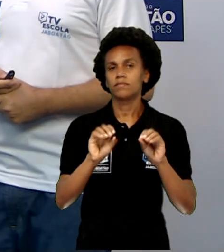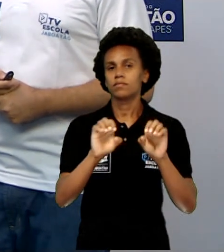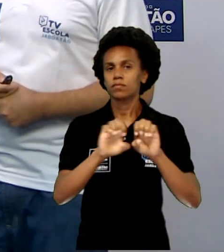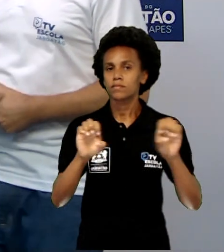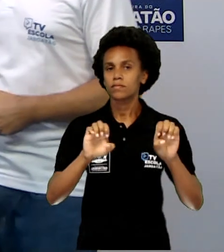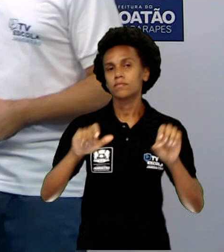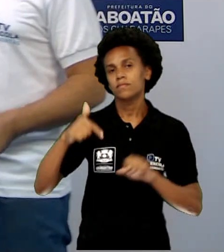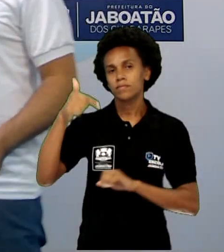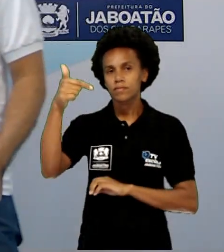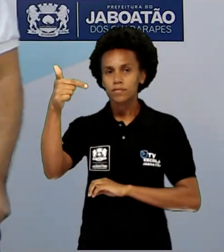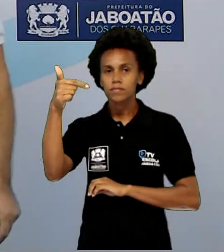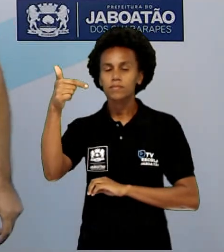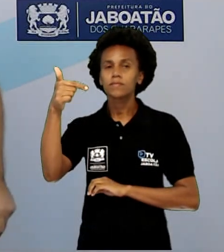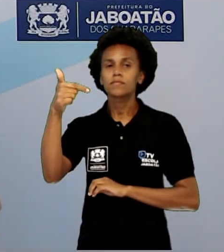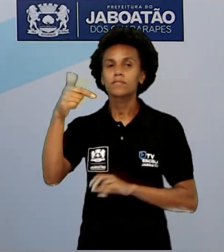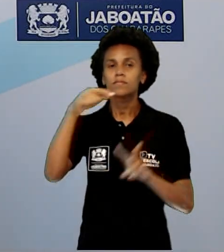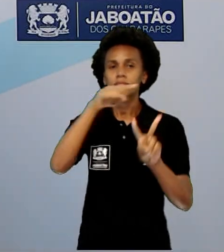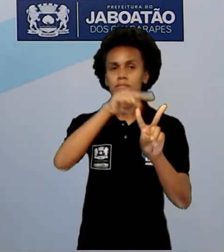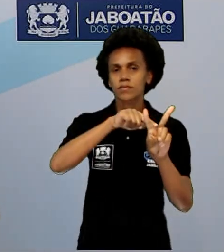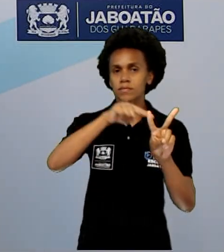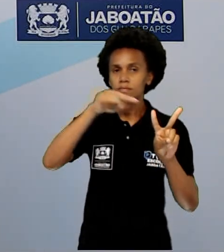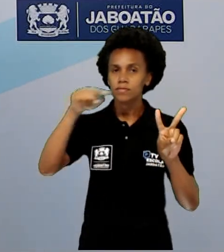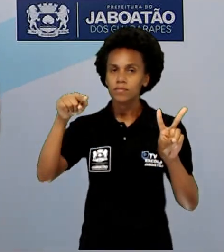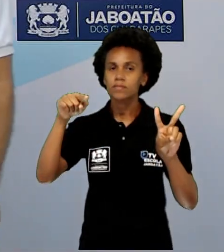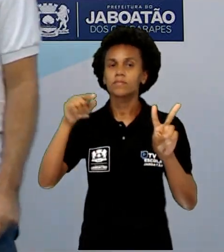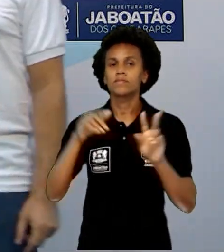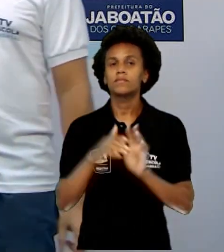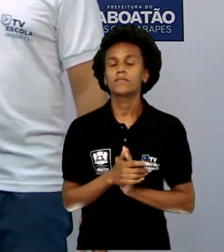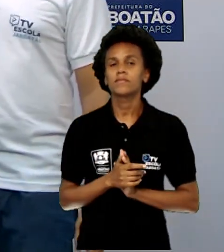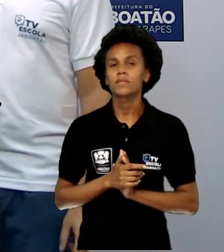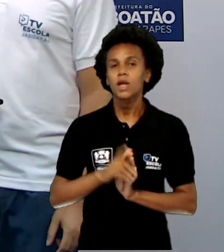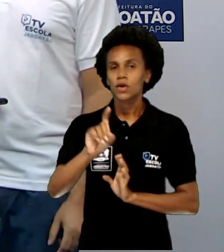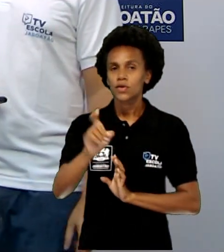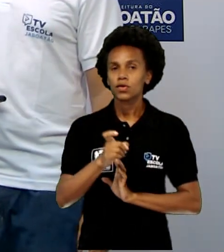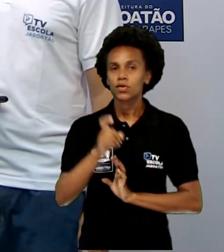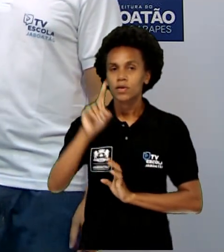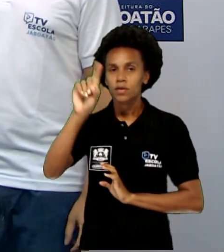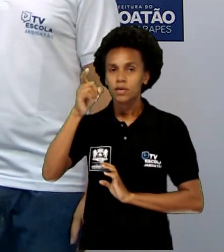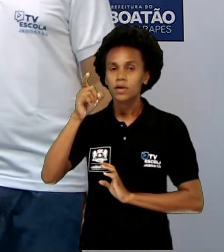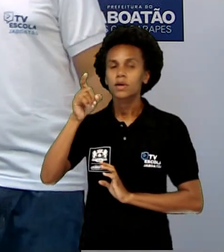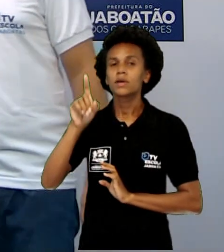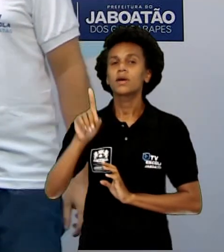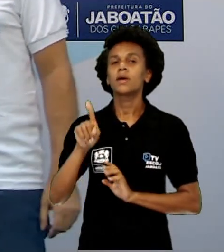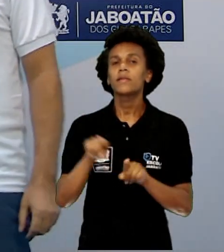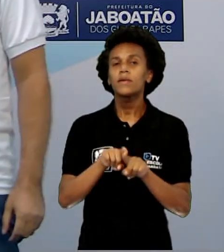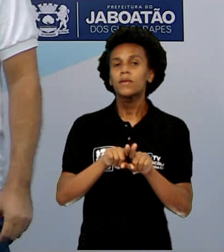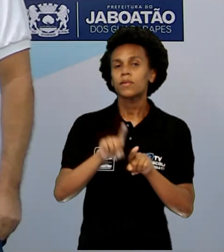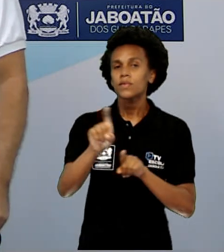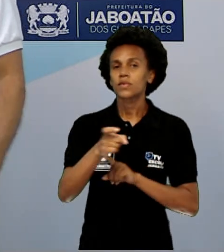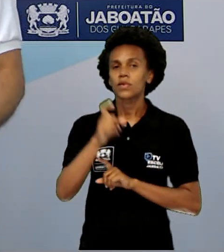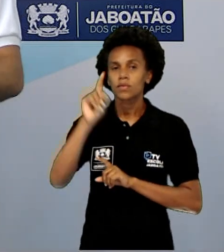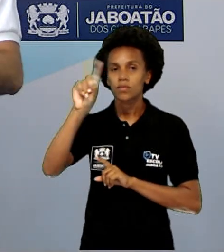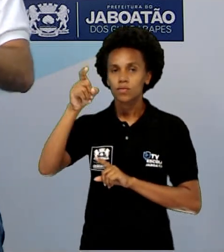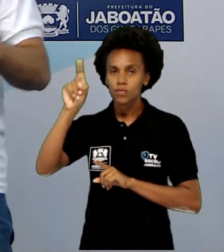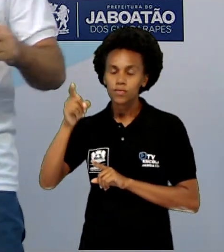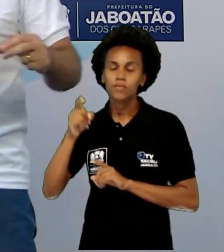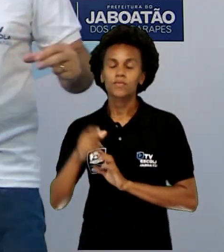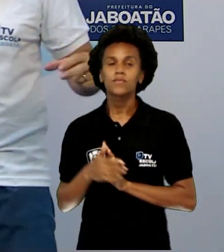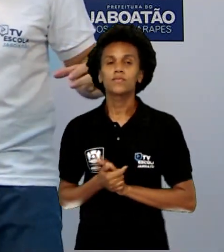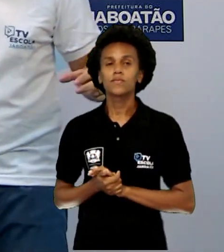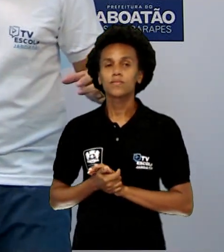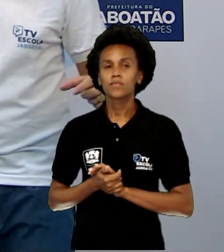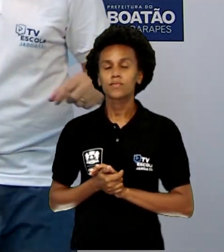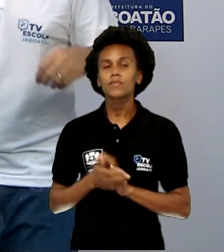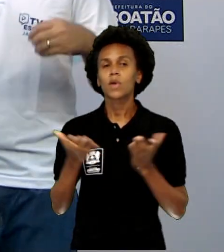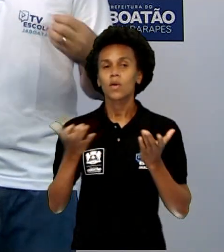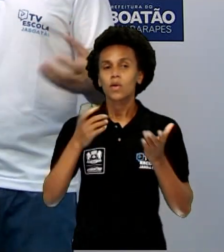as raízes x' e x duas linhas. Beleza? É com isso aqui de amarelo que eu quero que você registre no